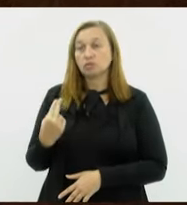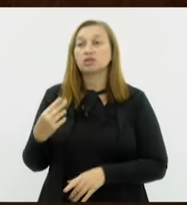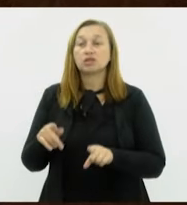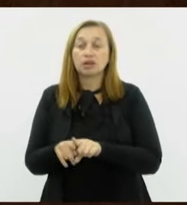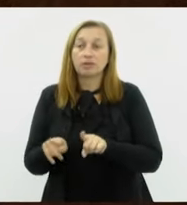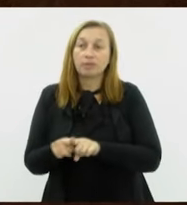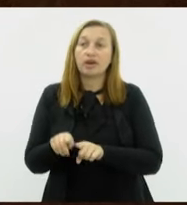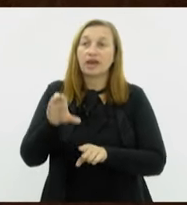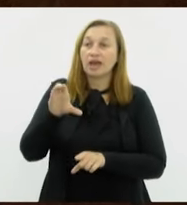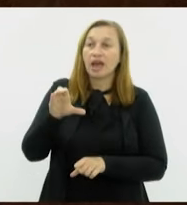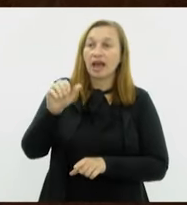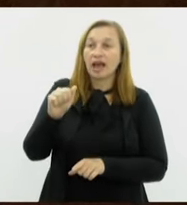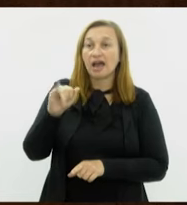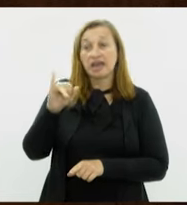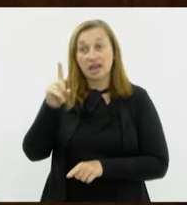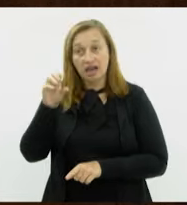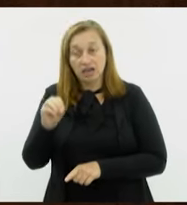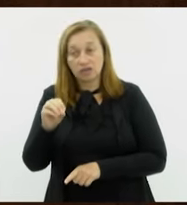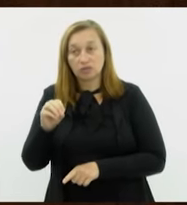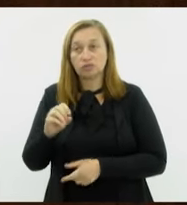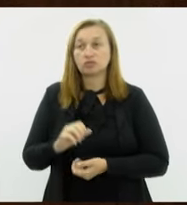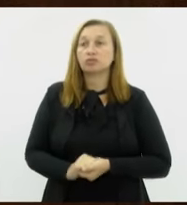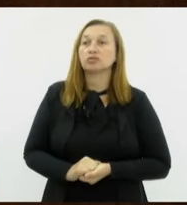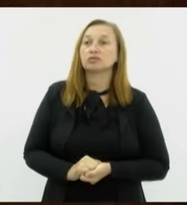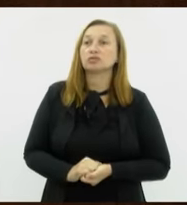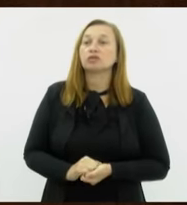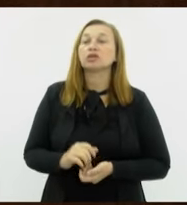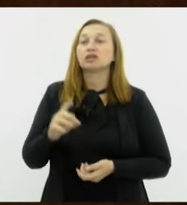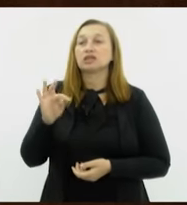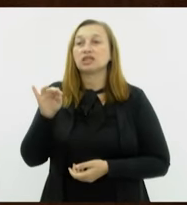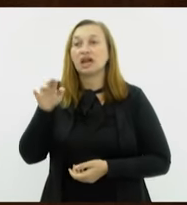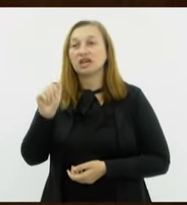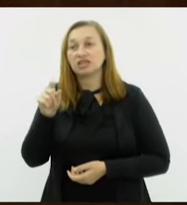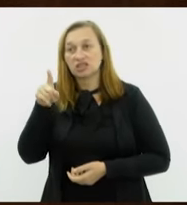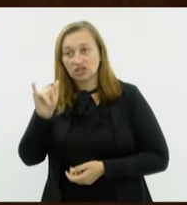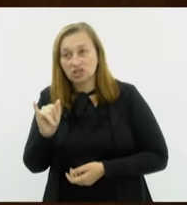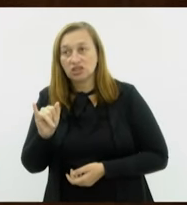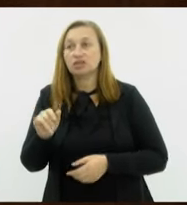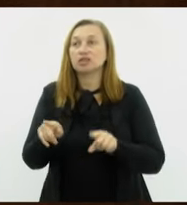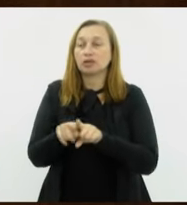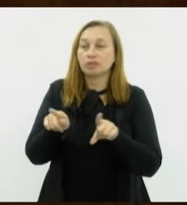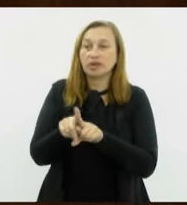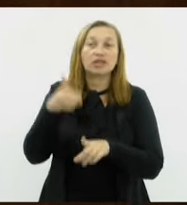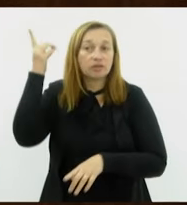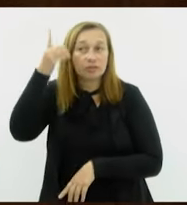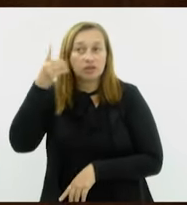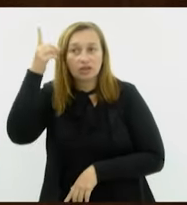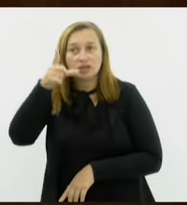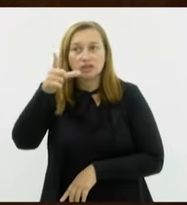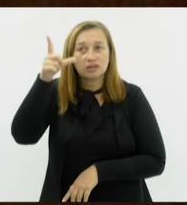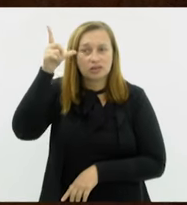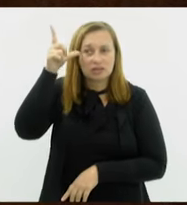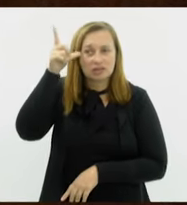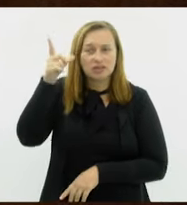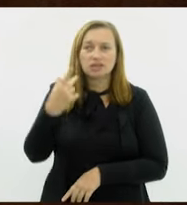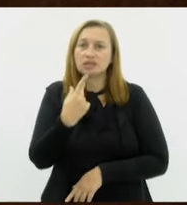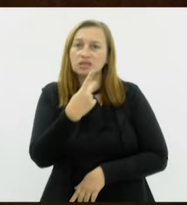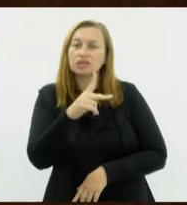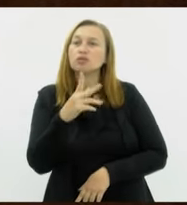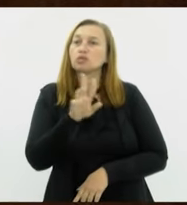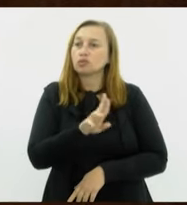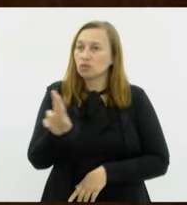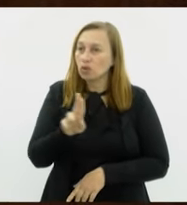a coautoria do deputado Tandy, da deputada Lucinha, de Vossa